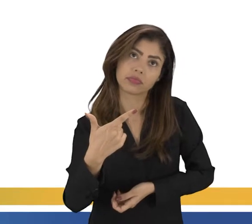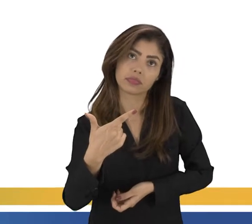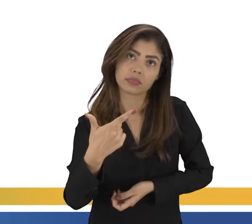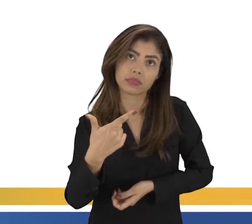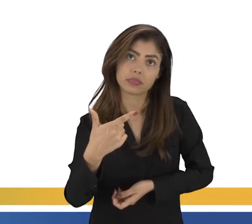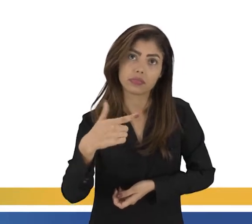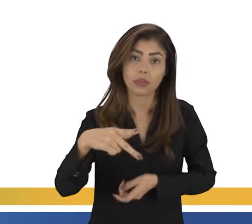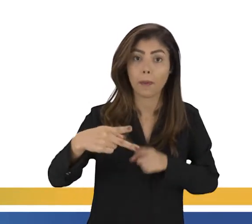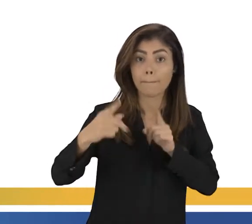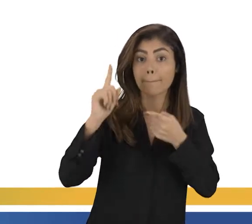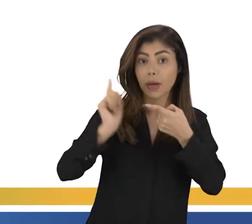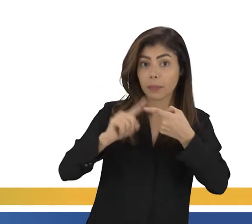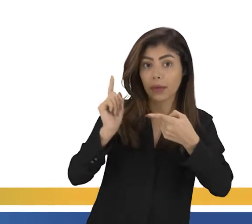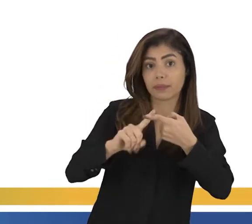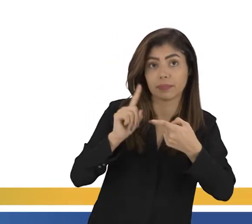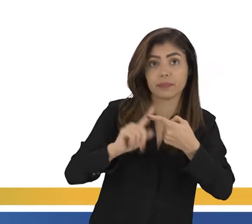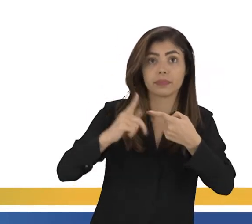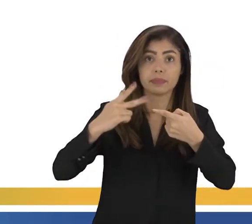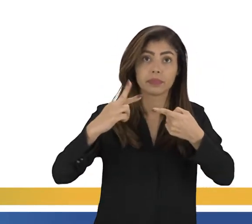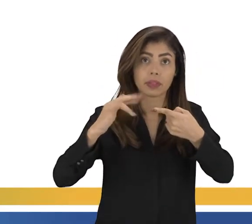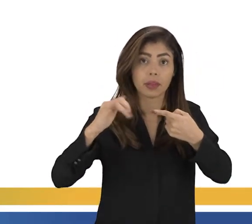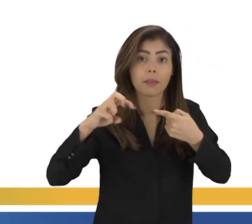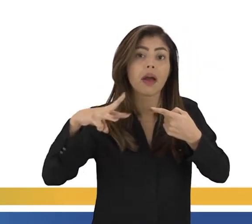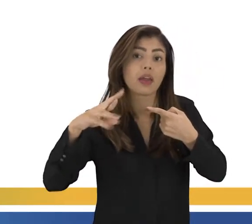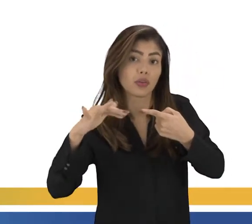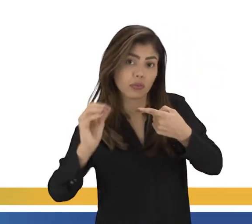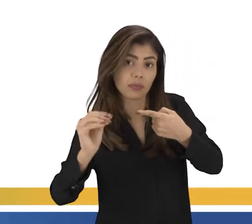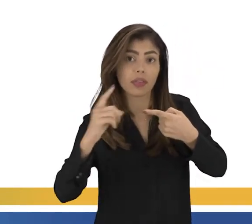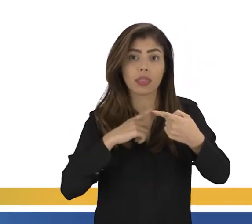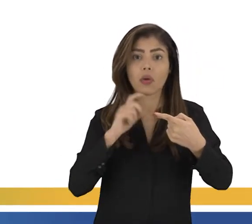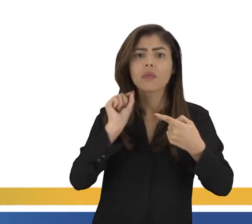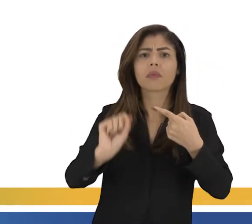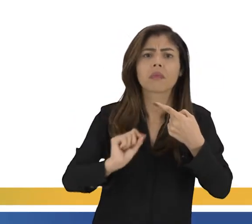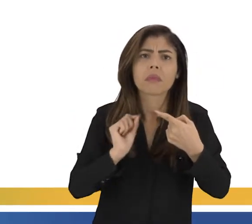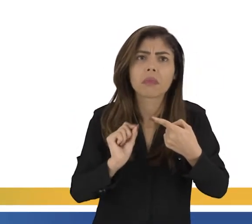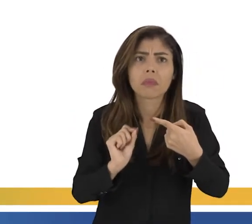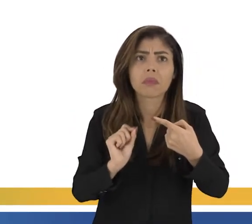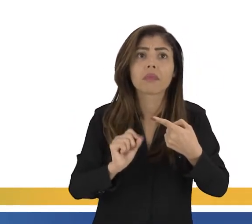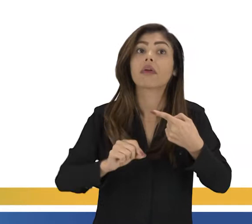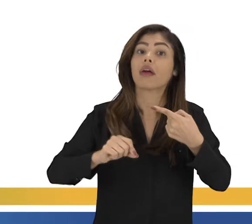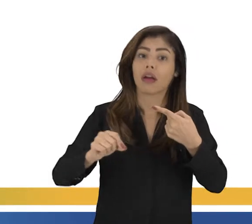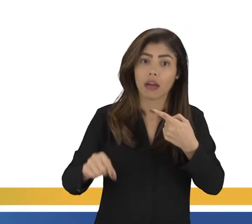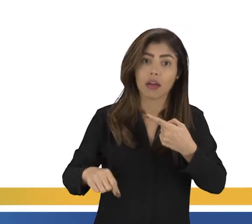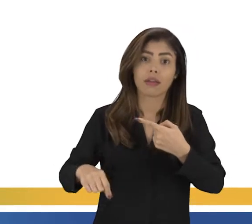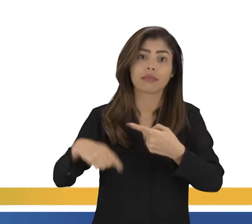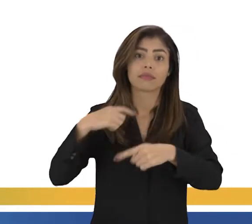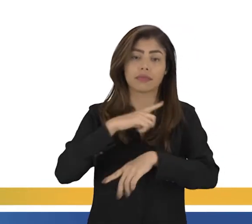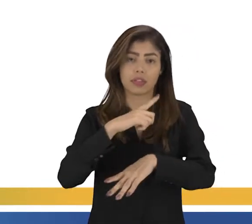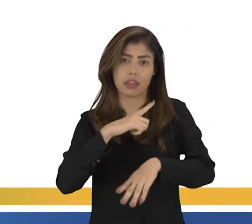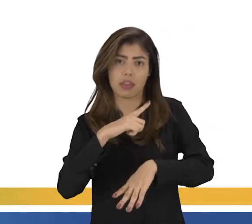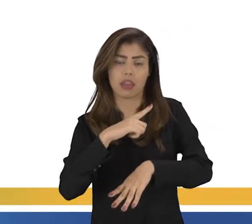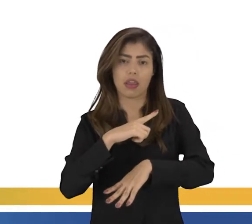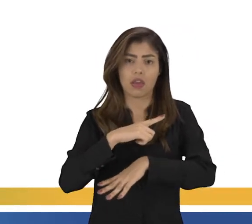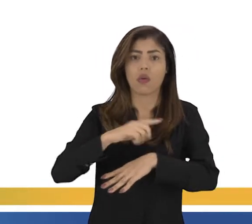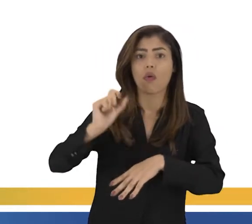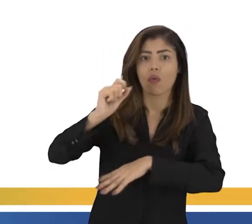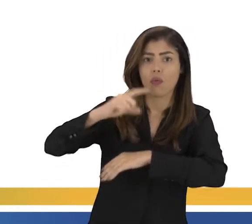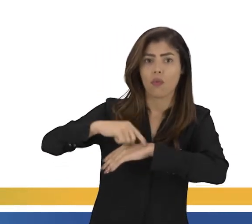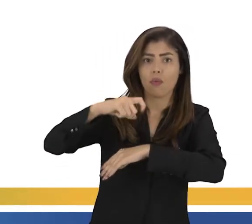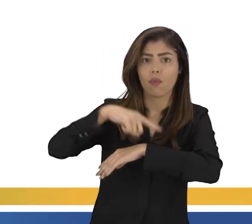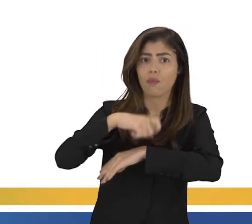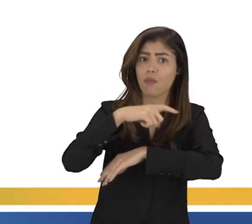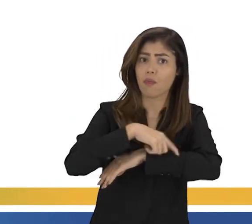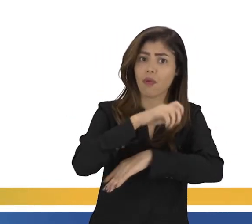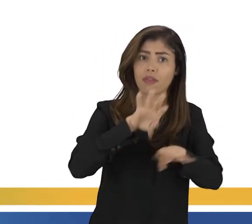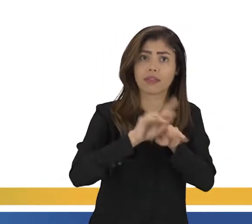o consumidor primário, certo? Que é o quê? No caso, nós temos exemplo ali de um gafanhoto, né? É um herbívoro que se alimenta